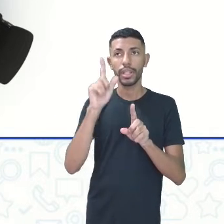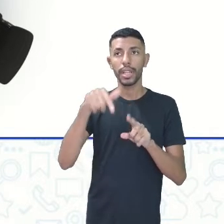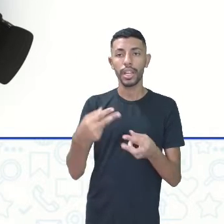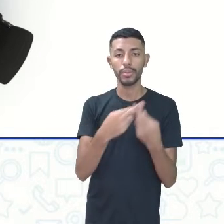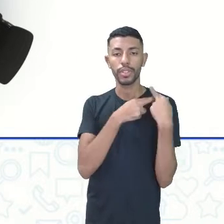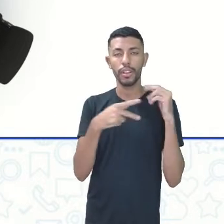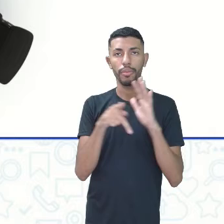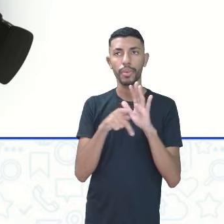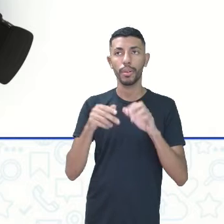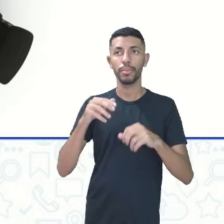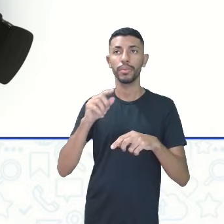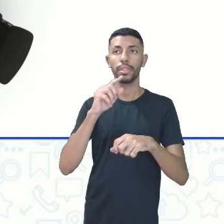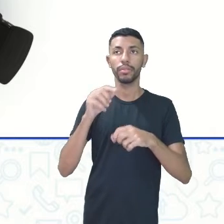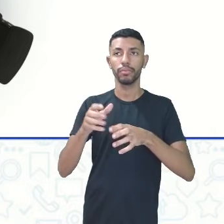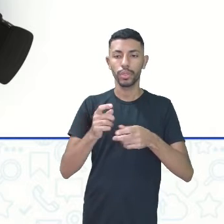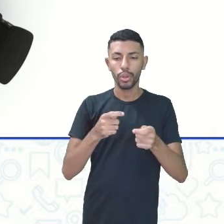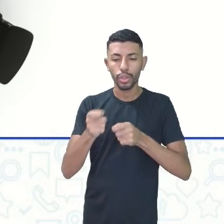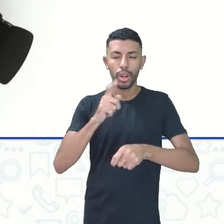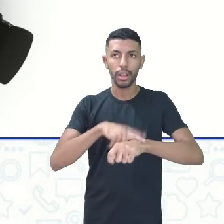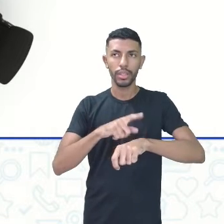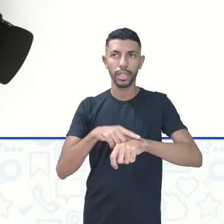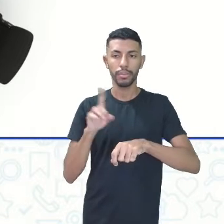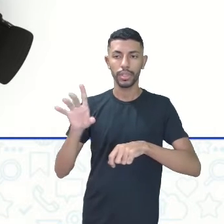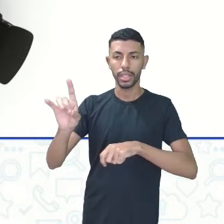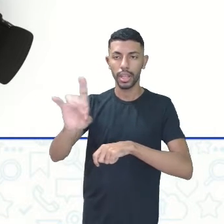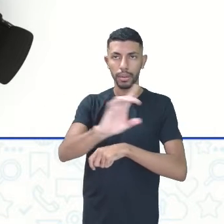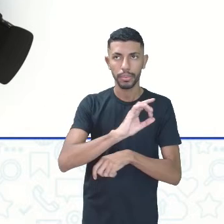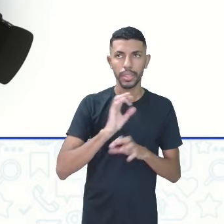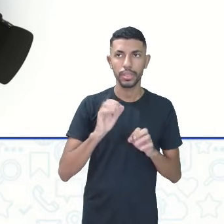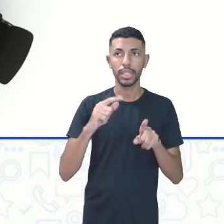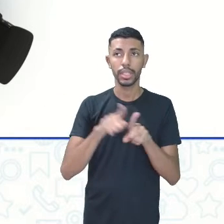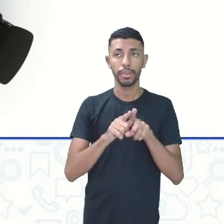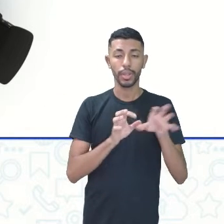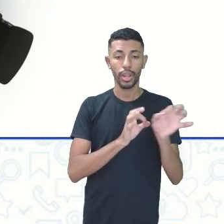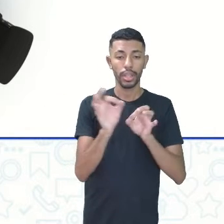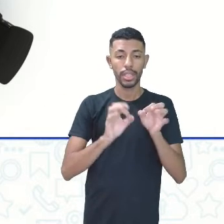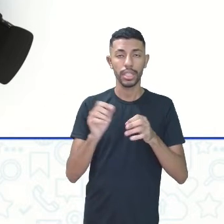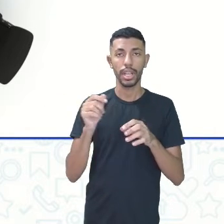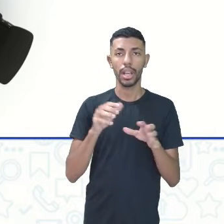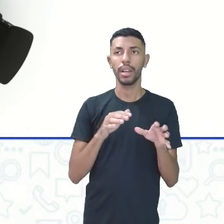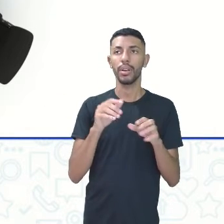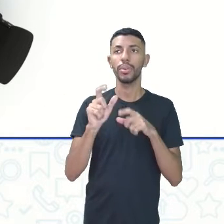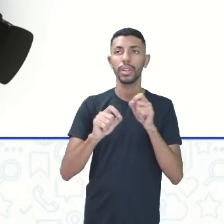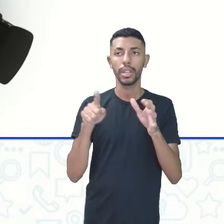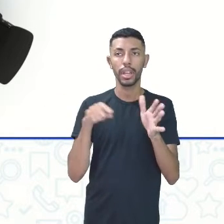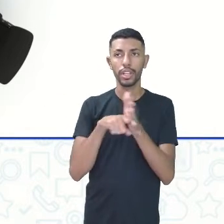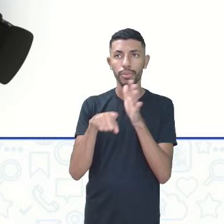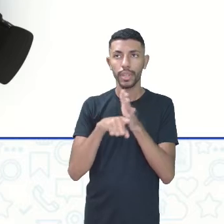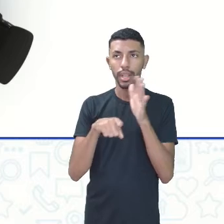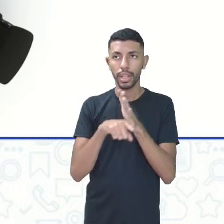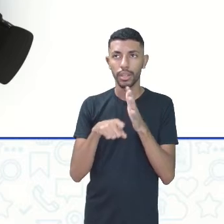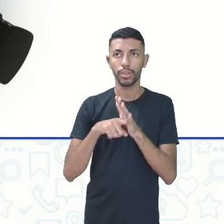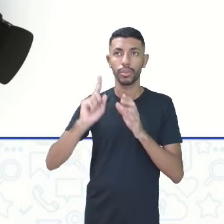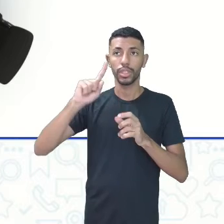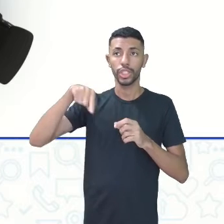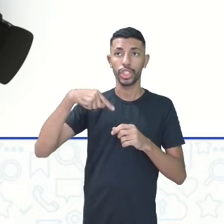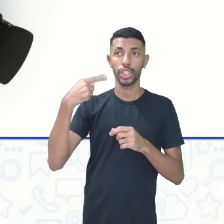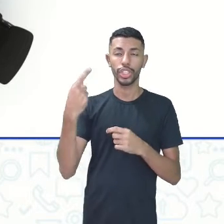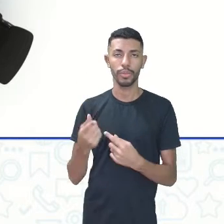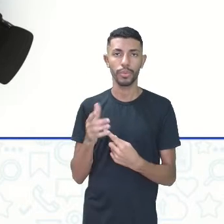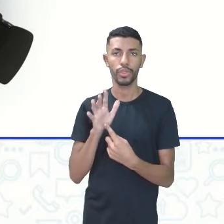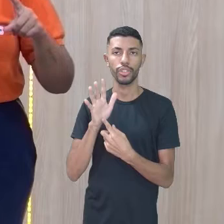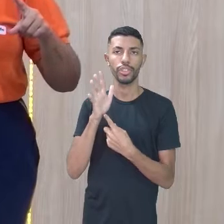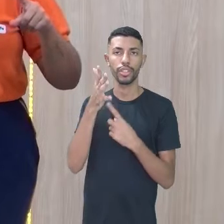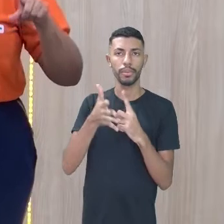os palestrantes, tá? E também por organizar a ordem das perguntas feitas pela plateia após as palestras.